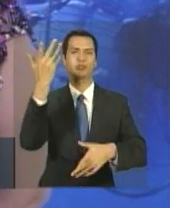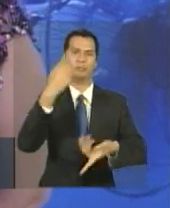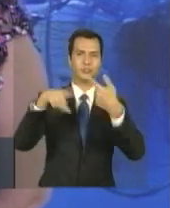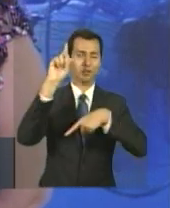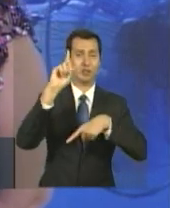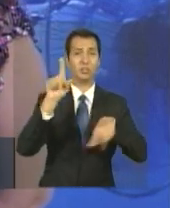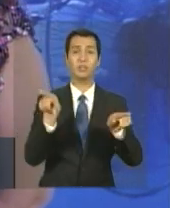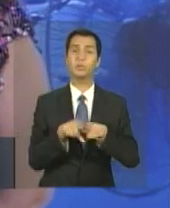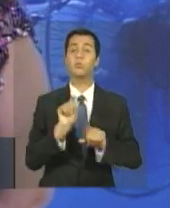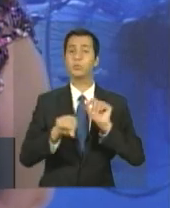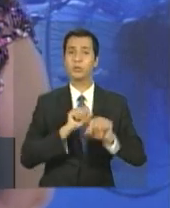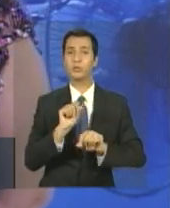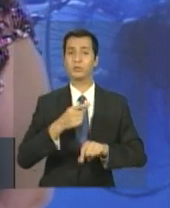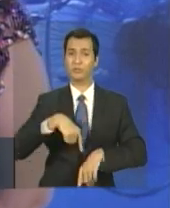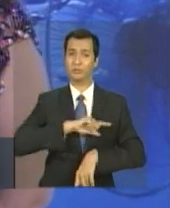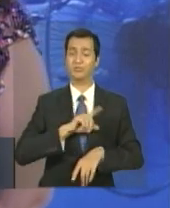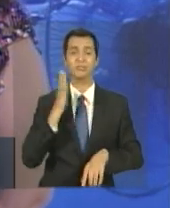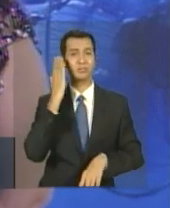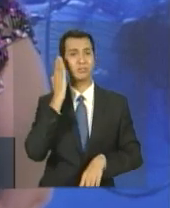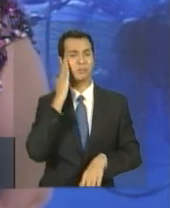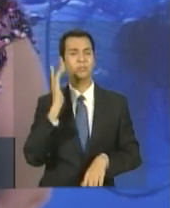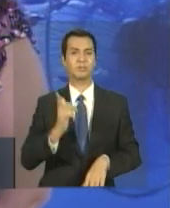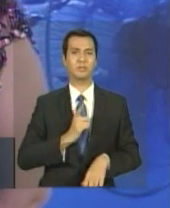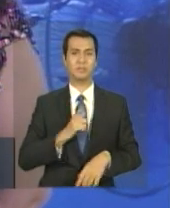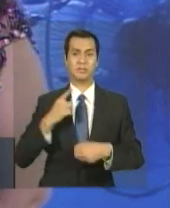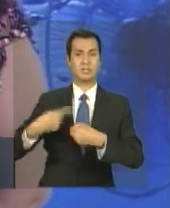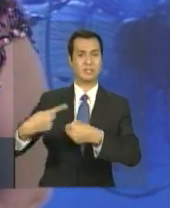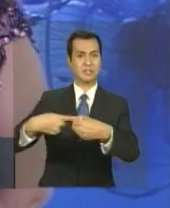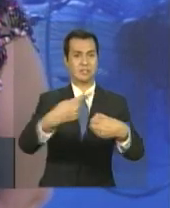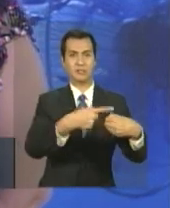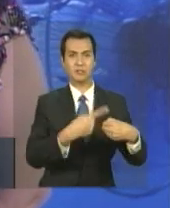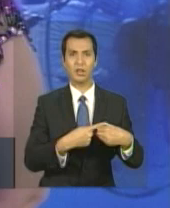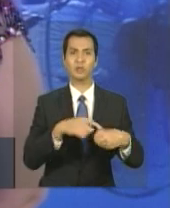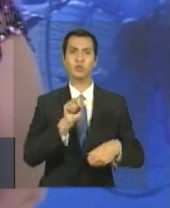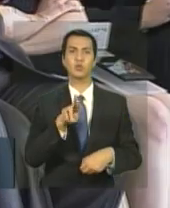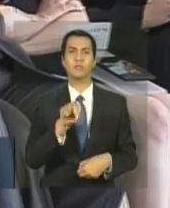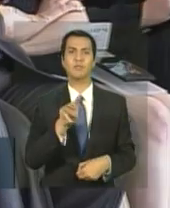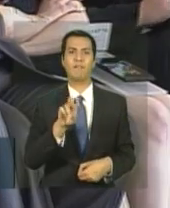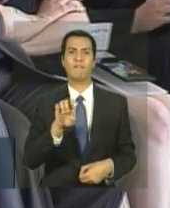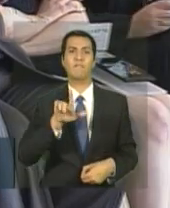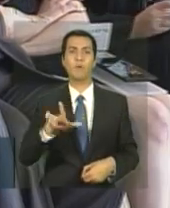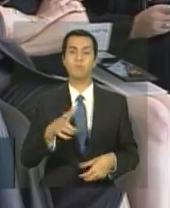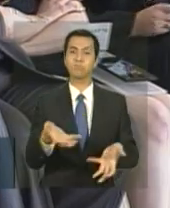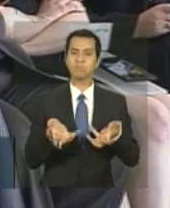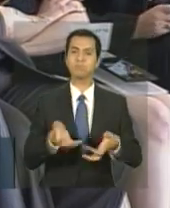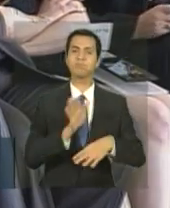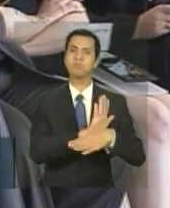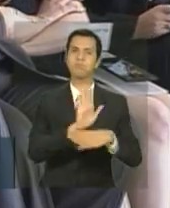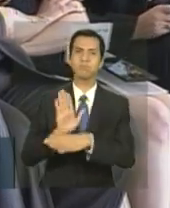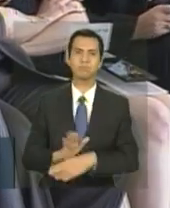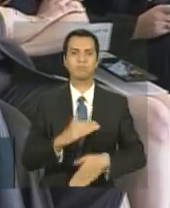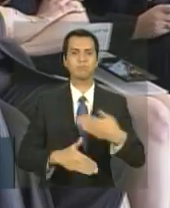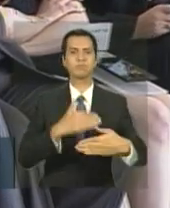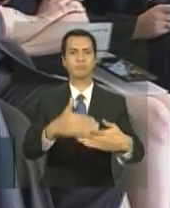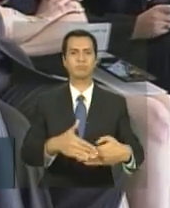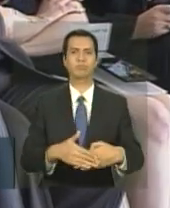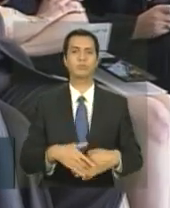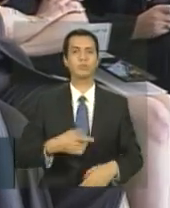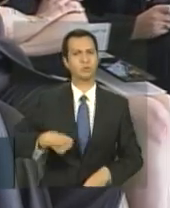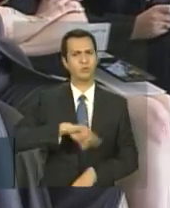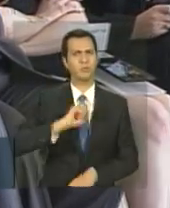dos grandes desafios que nos impõem a construção de cidades sustentáveis. Acreditamos que a escolha desse